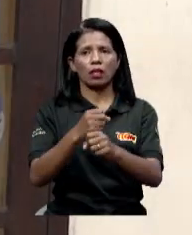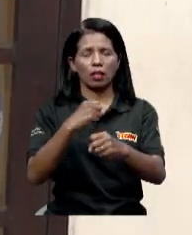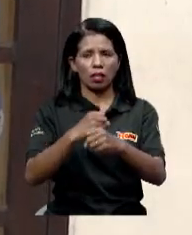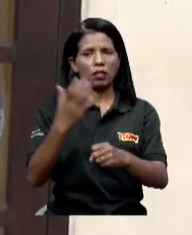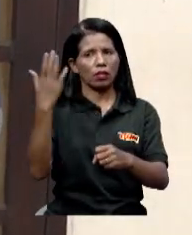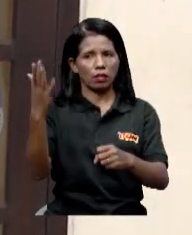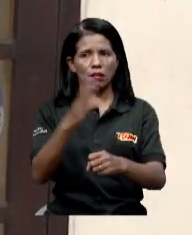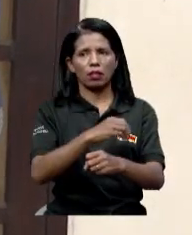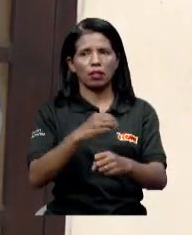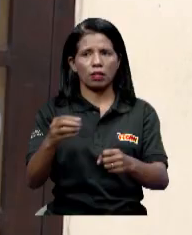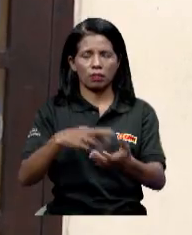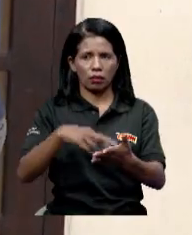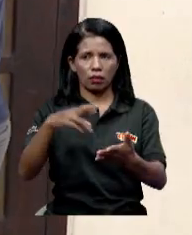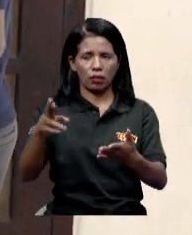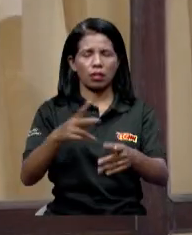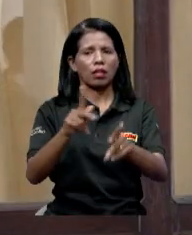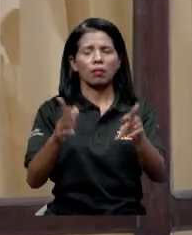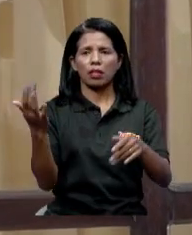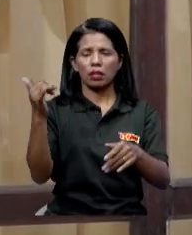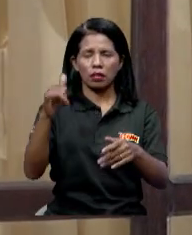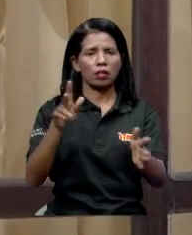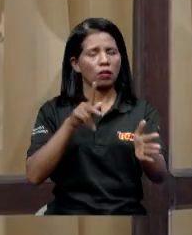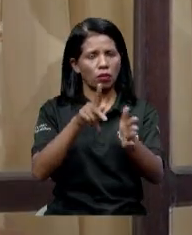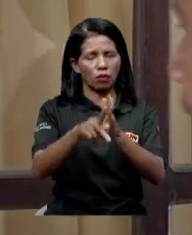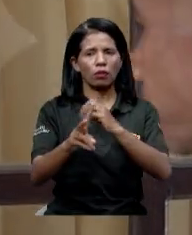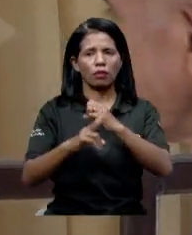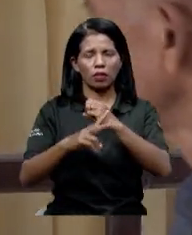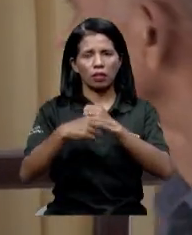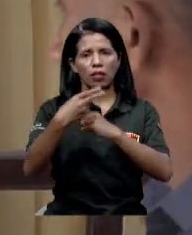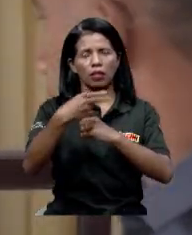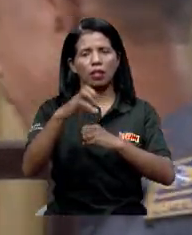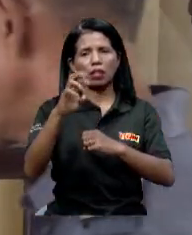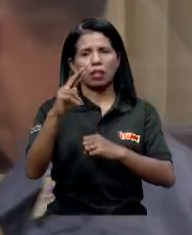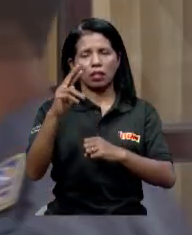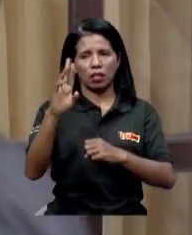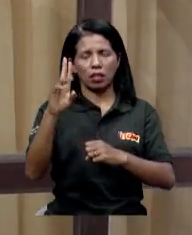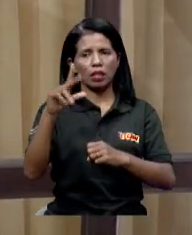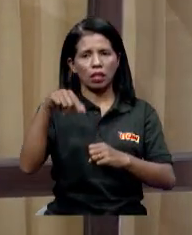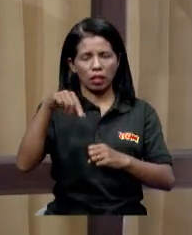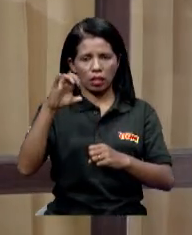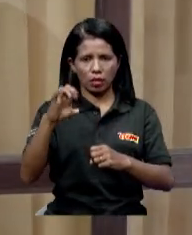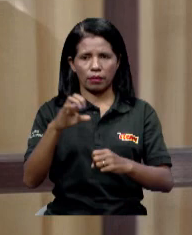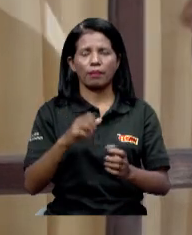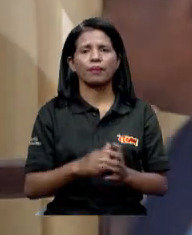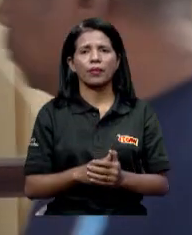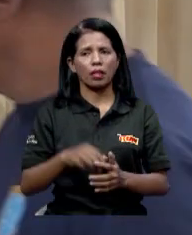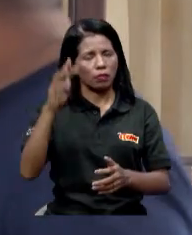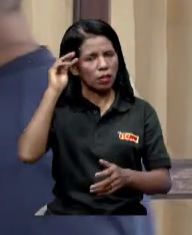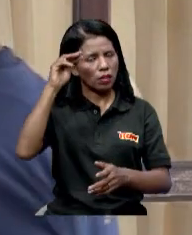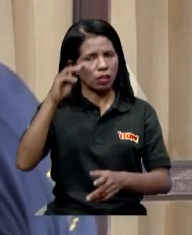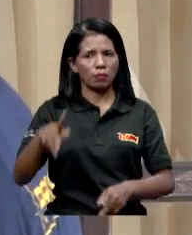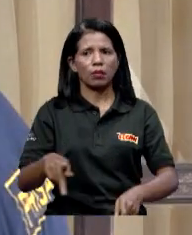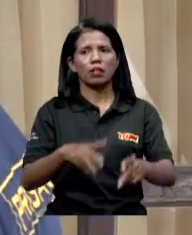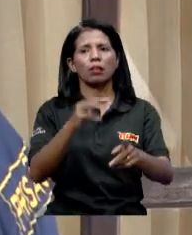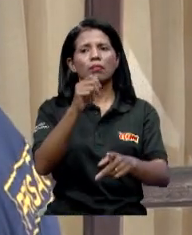ne, provado catac, arguido sira, macorro vítima Henrique Maia Soares. Ministério Público, Procurador Titular,